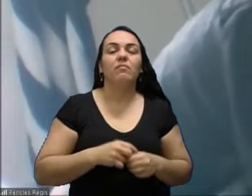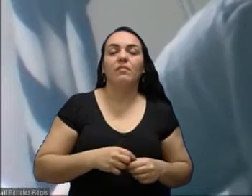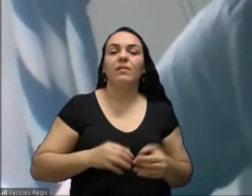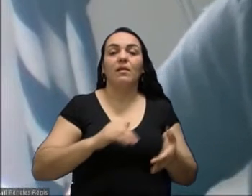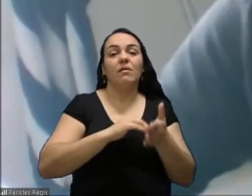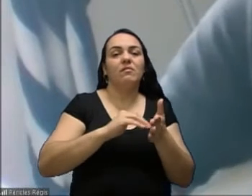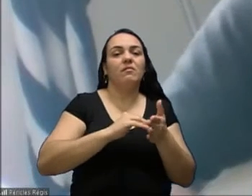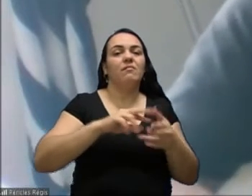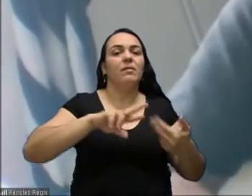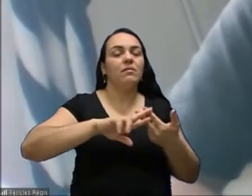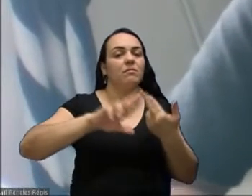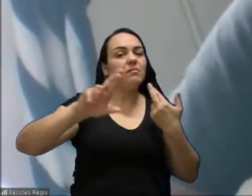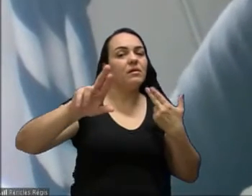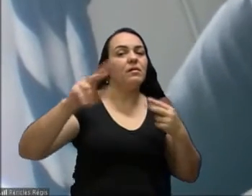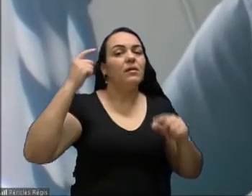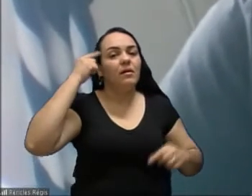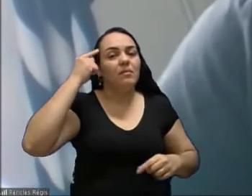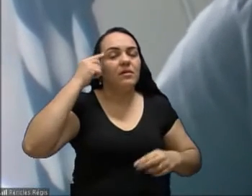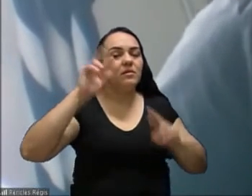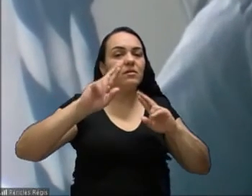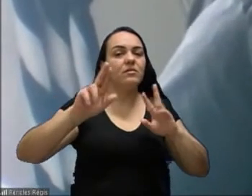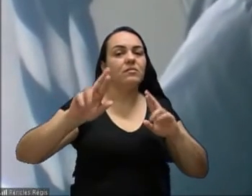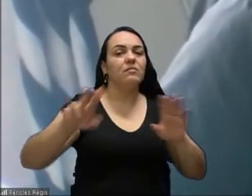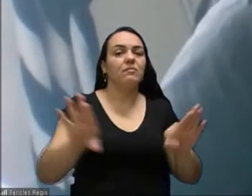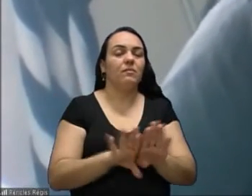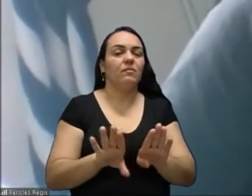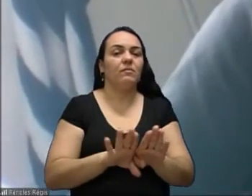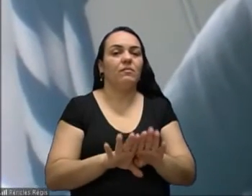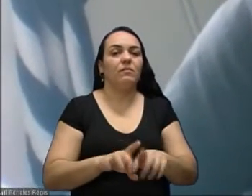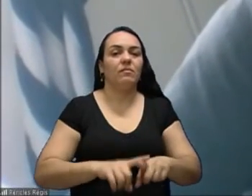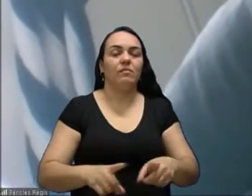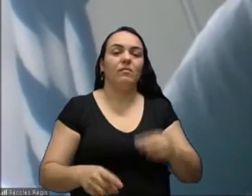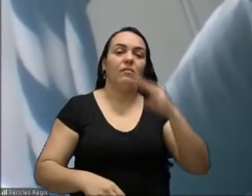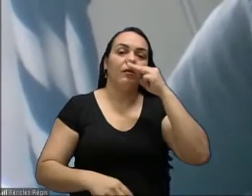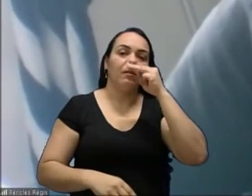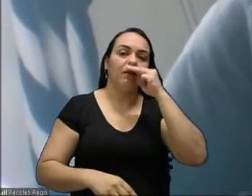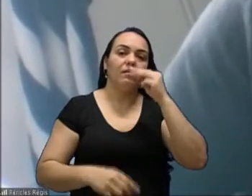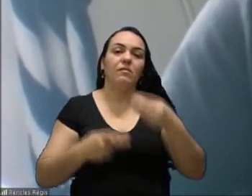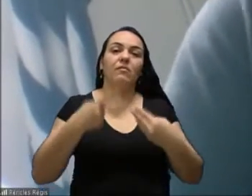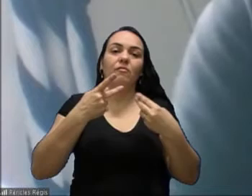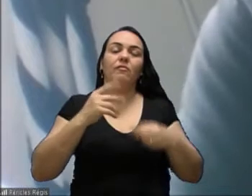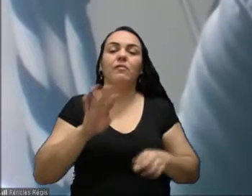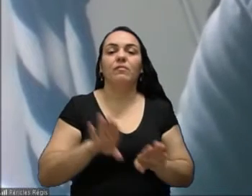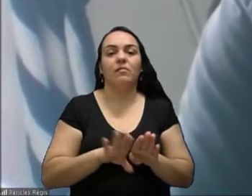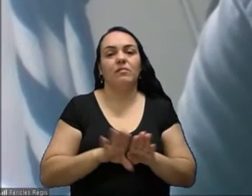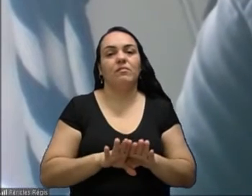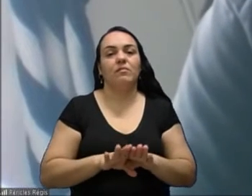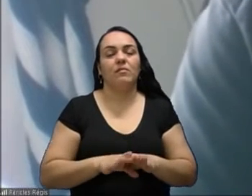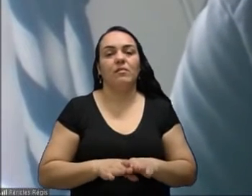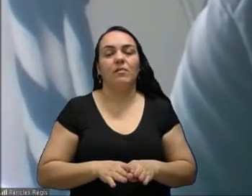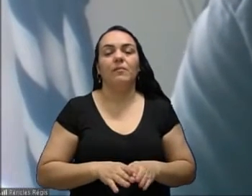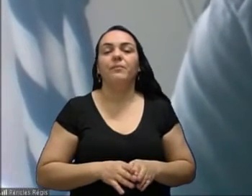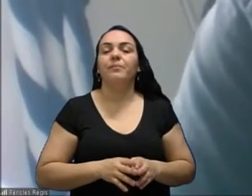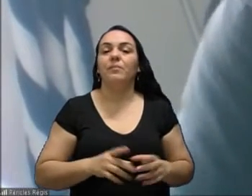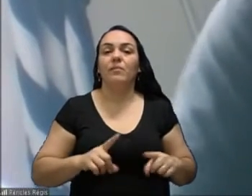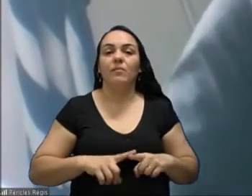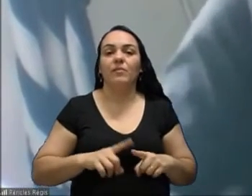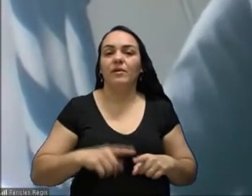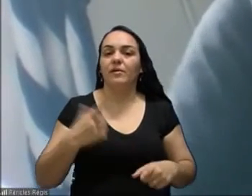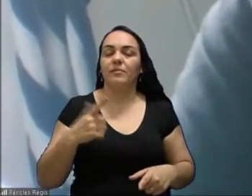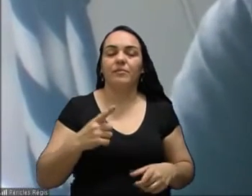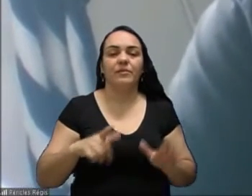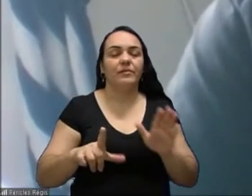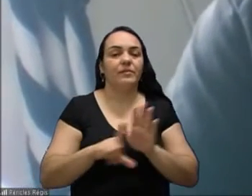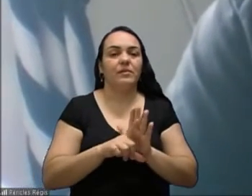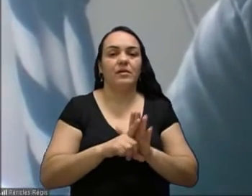secretaria jurídica e o vereador Martinez ele relatou o seguinte que é inconstitucional pelo fato vou